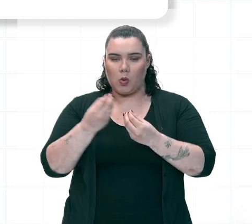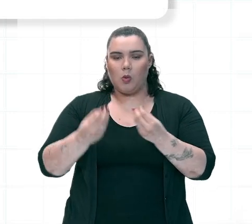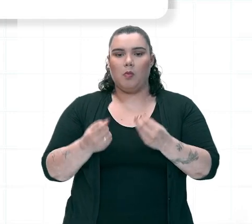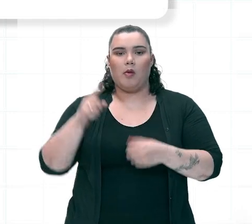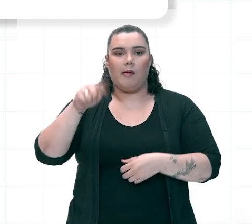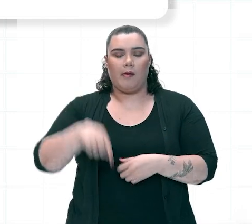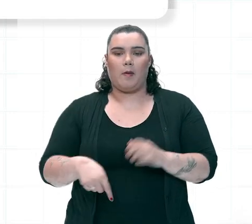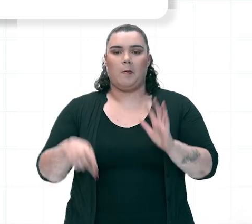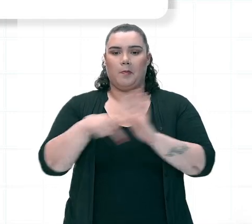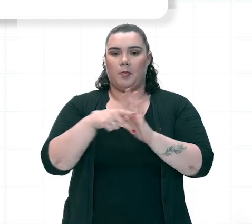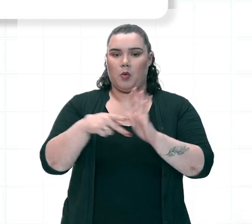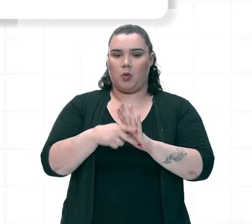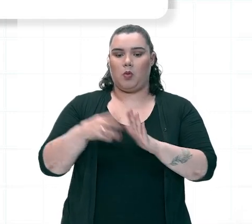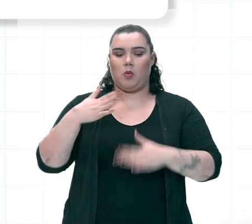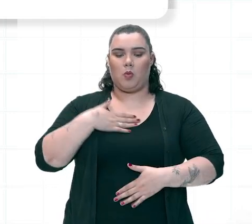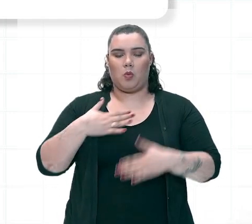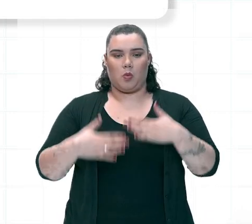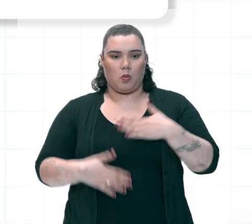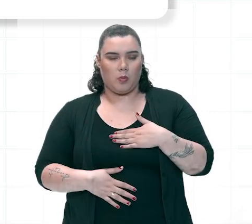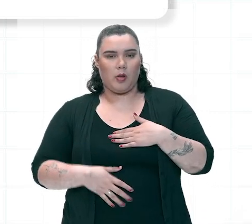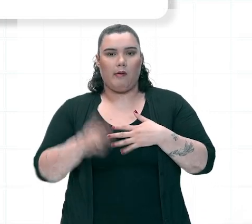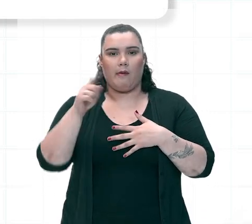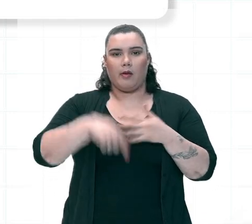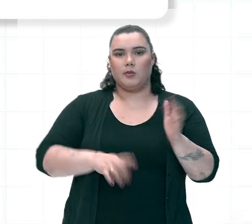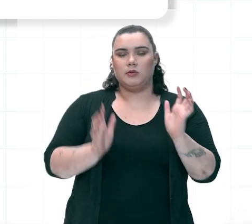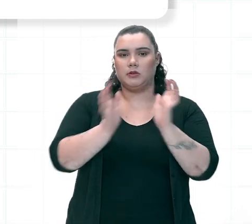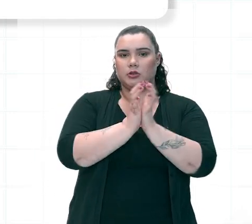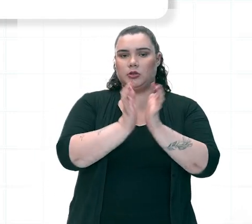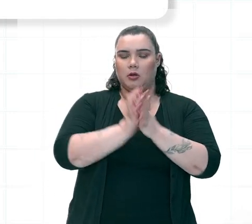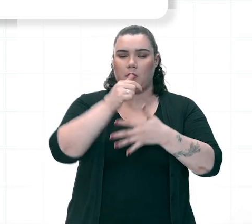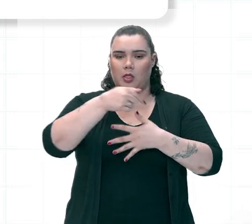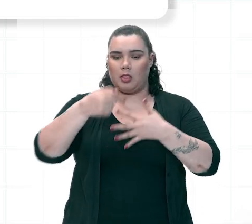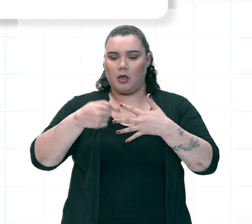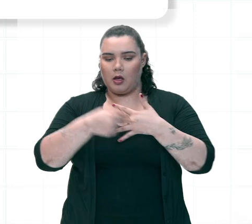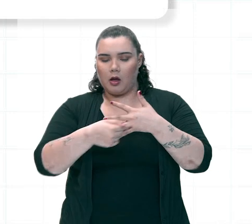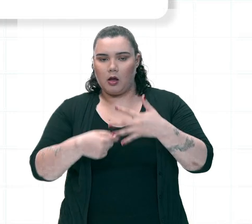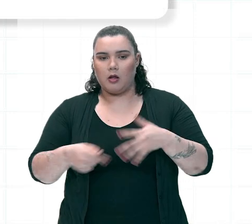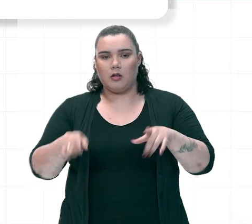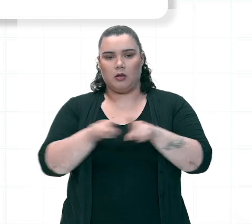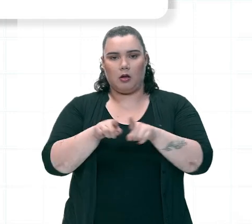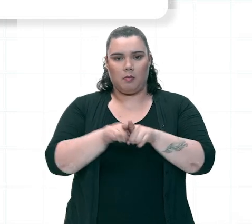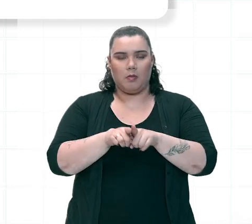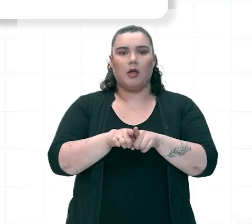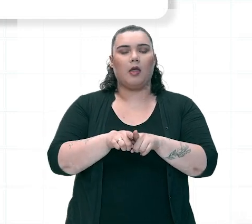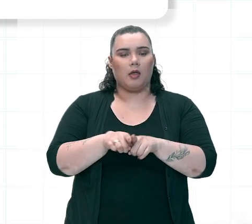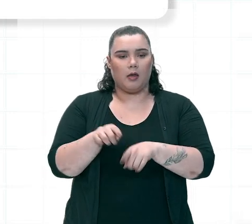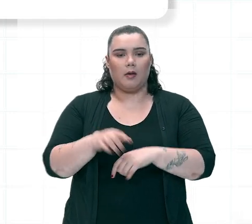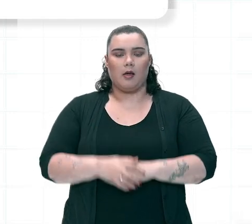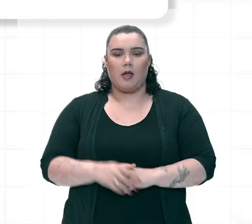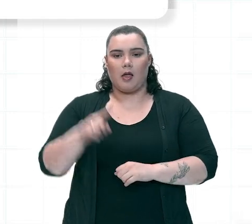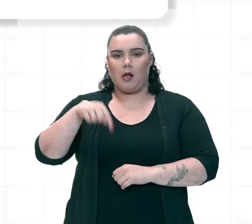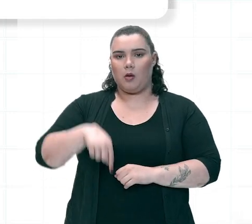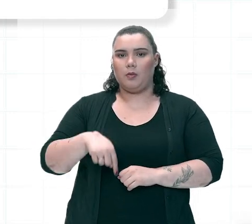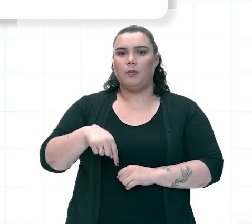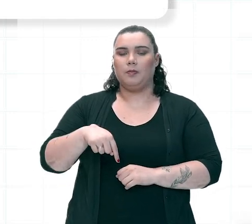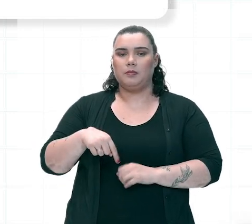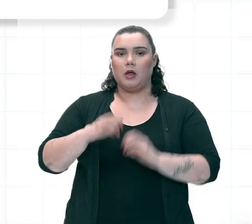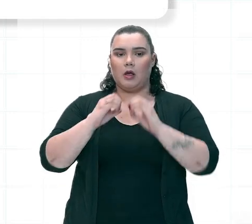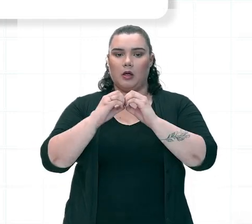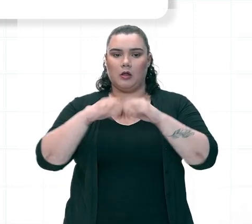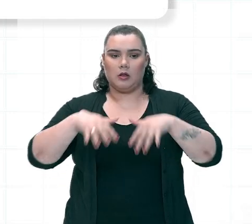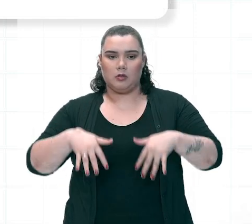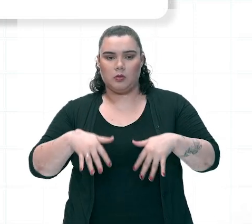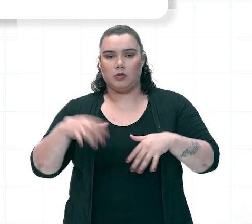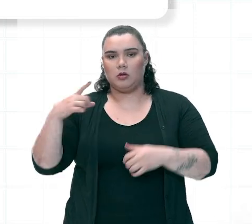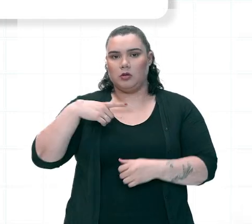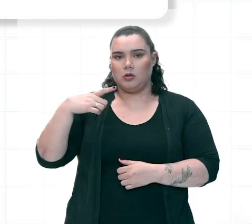a gente sabe que é um órgão que faz parte aí do nosso sistema endócrino, também vai atuar em outros sistemas, mas ele vai ser aí essa